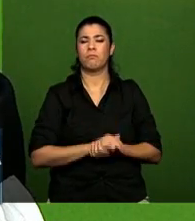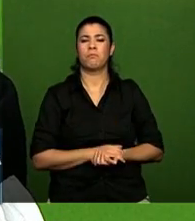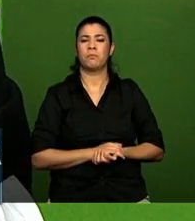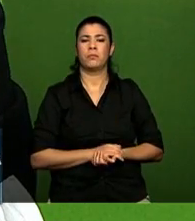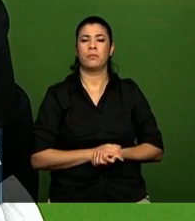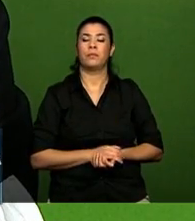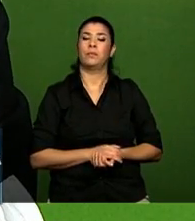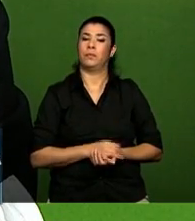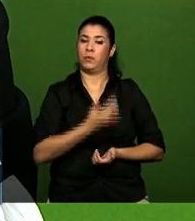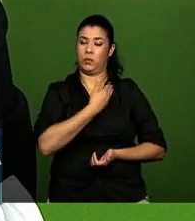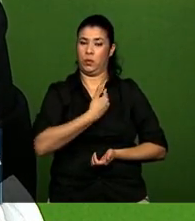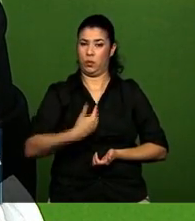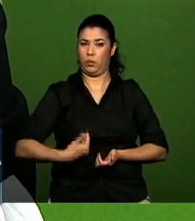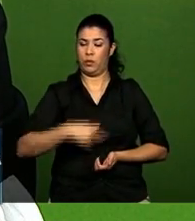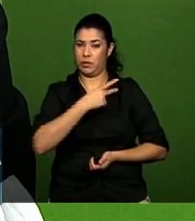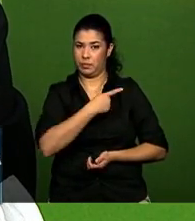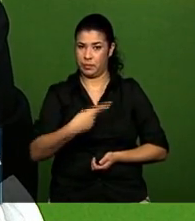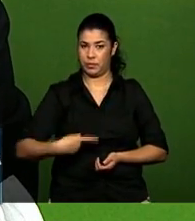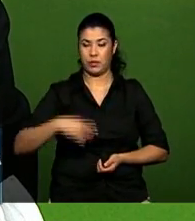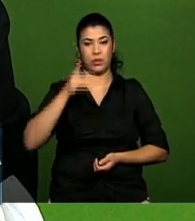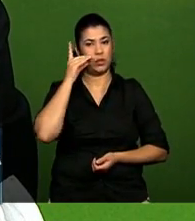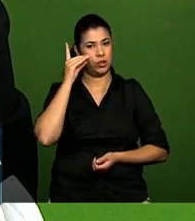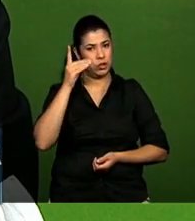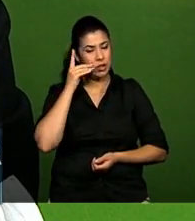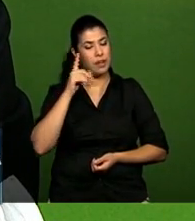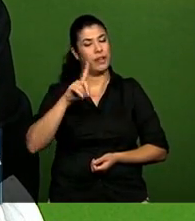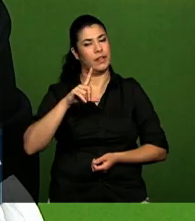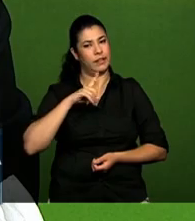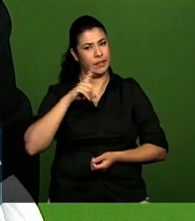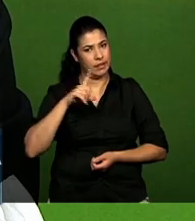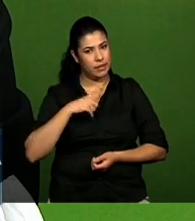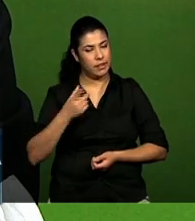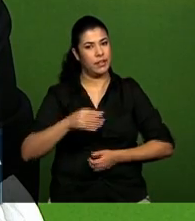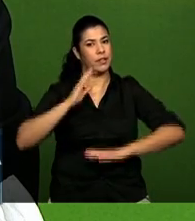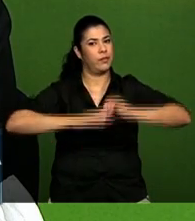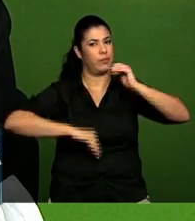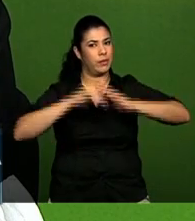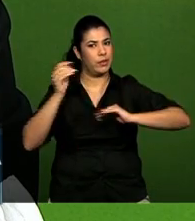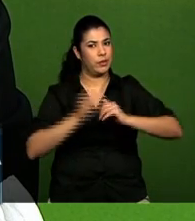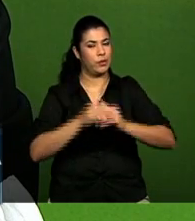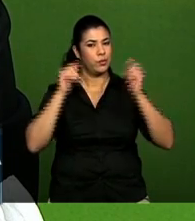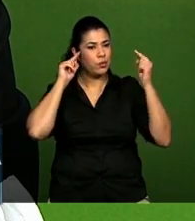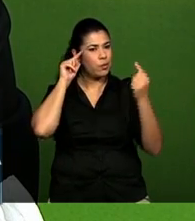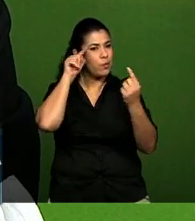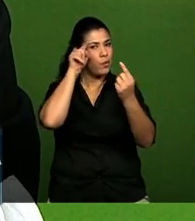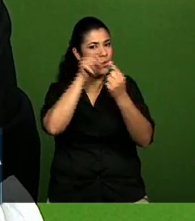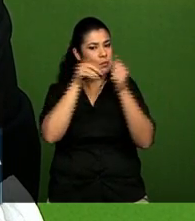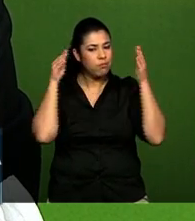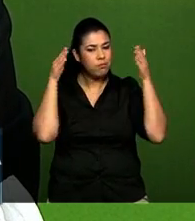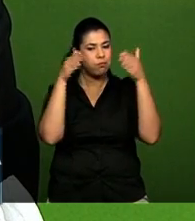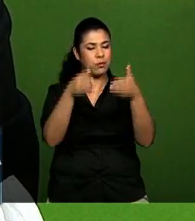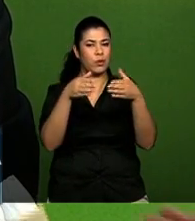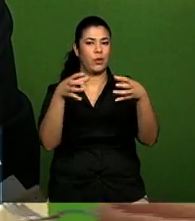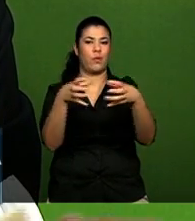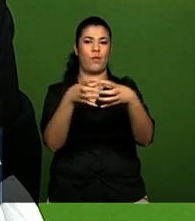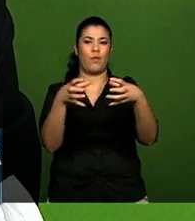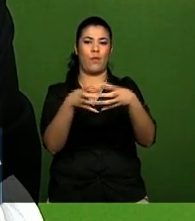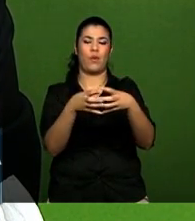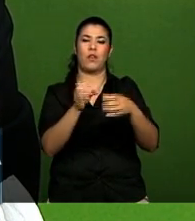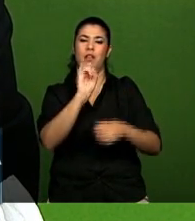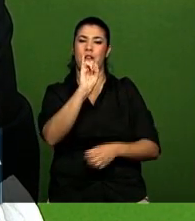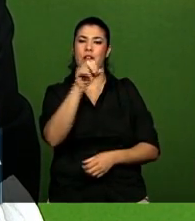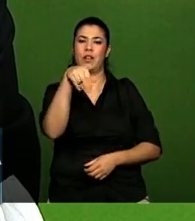Dilma trabalhou em relação à questão indígena eh nós nós cumprimos parte